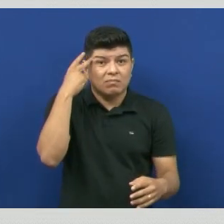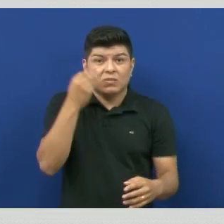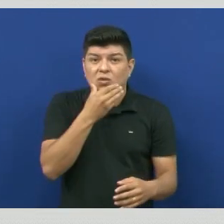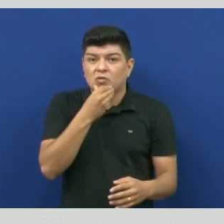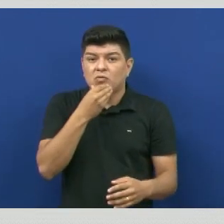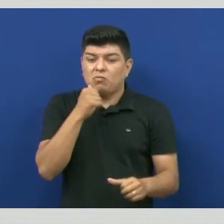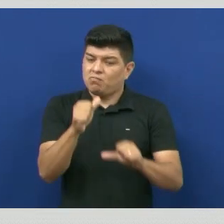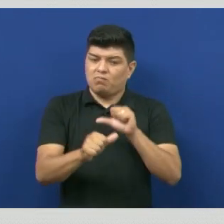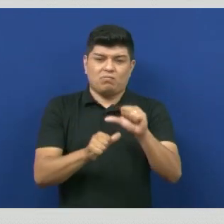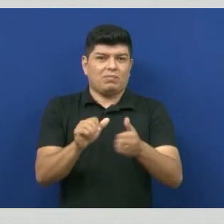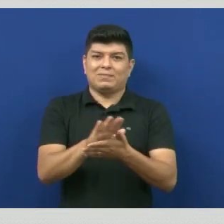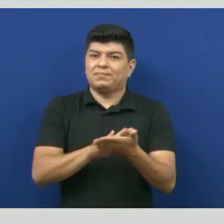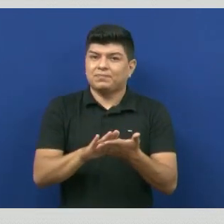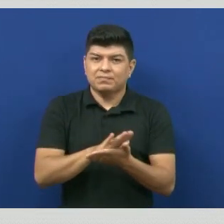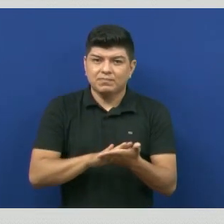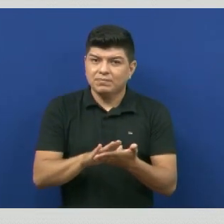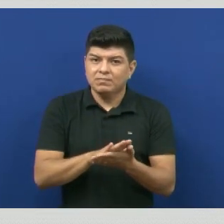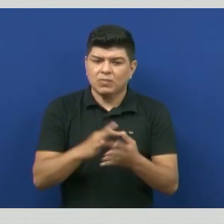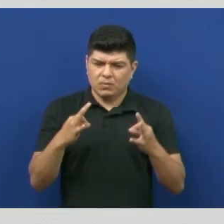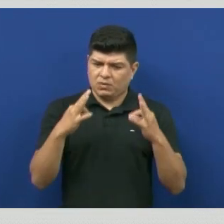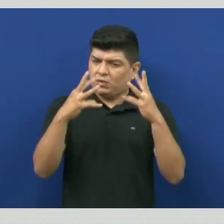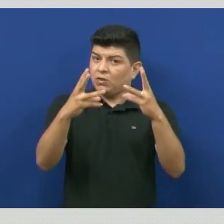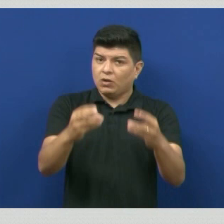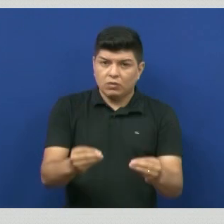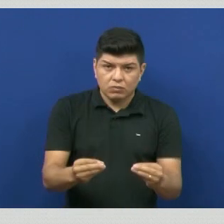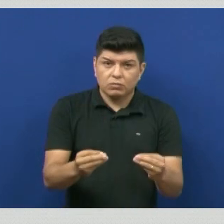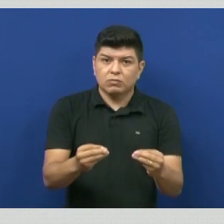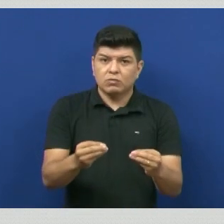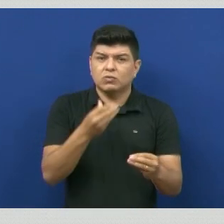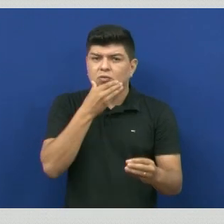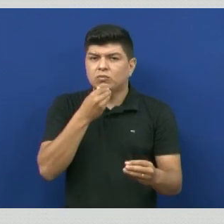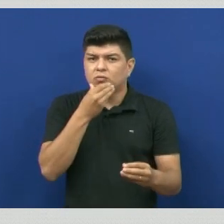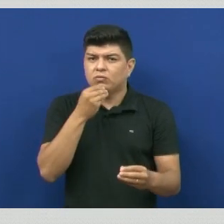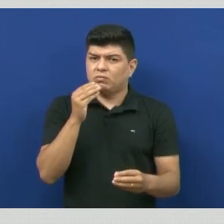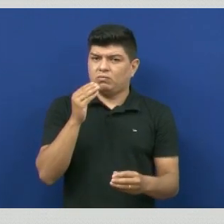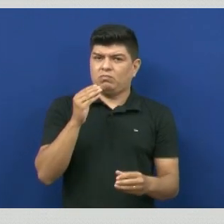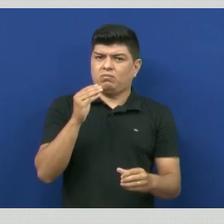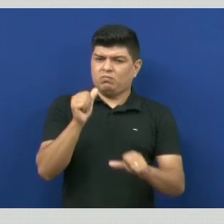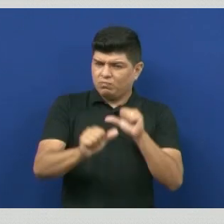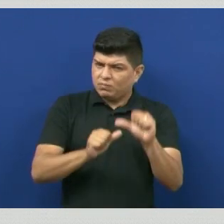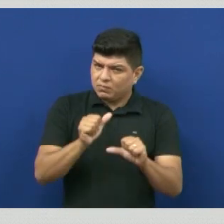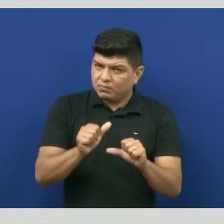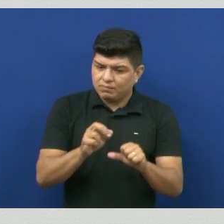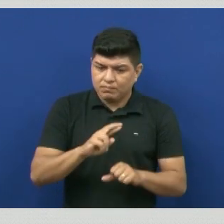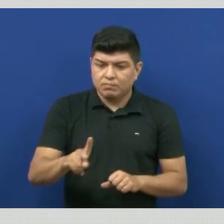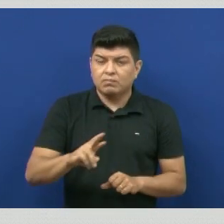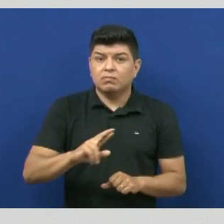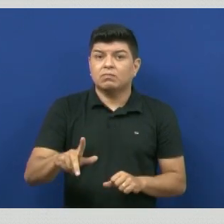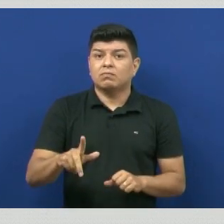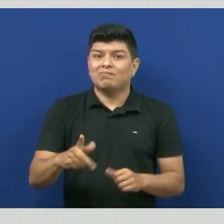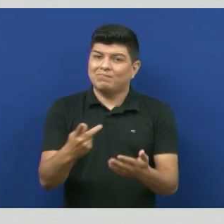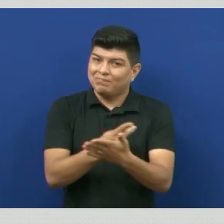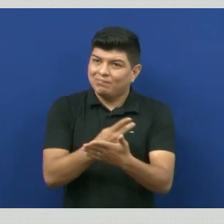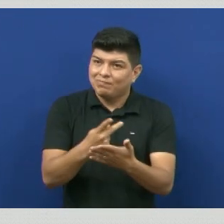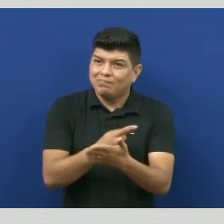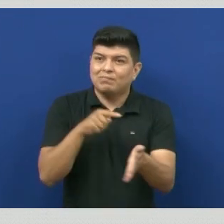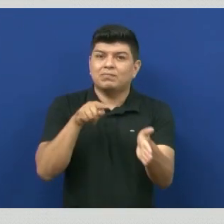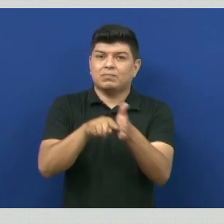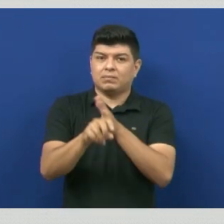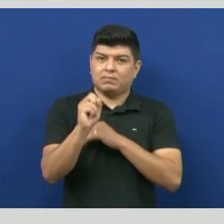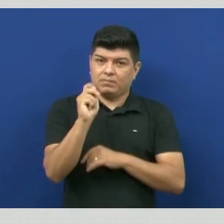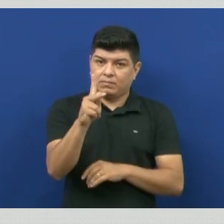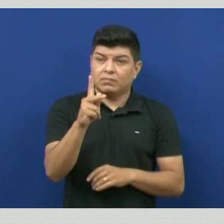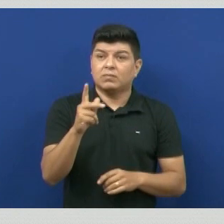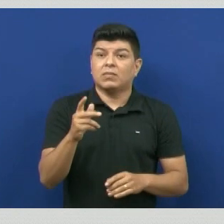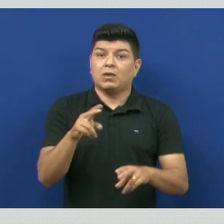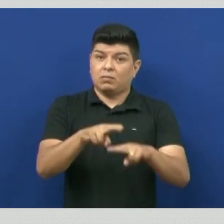não interferiu. Então, não são todas paisagens que o ser humano tem interferência nelas. Esse é o erro da pergunta, tá ok?